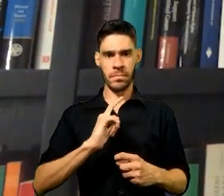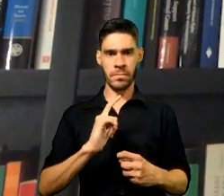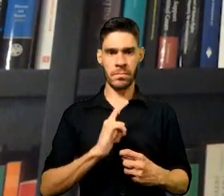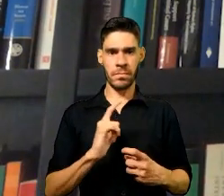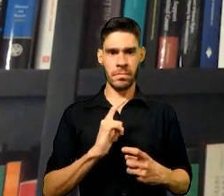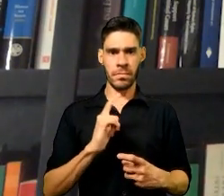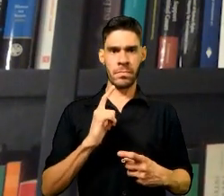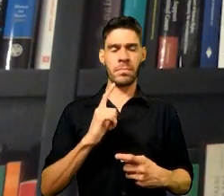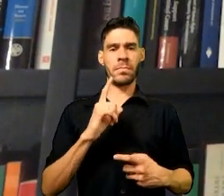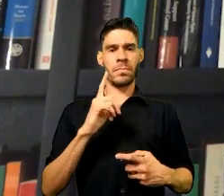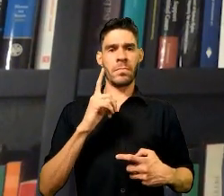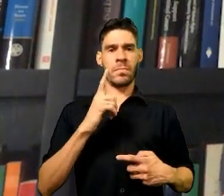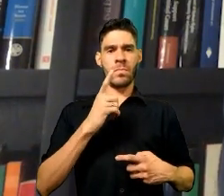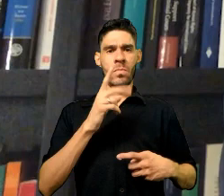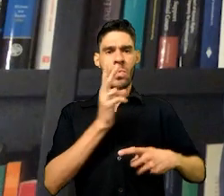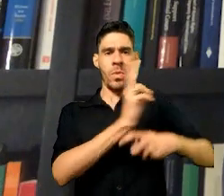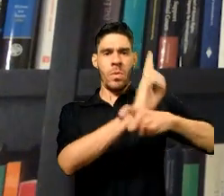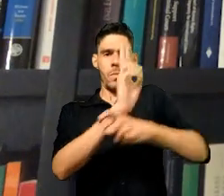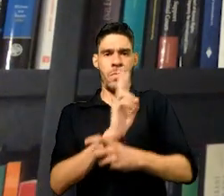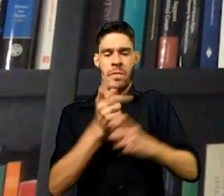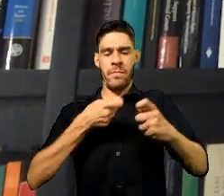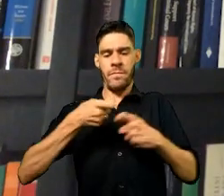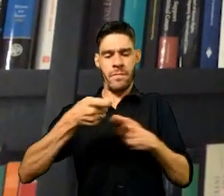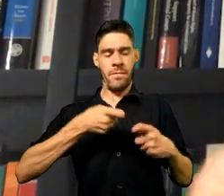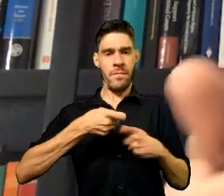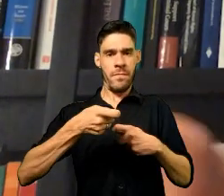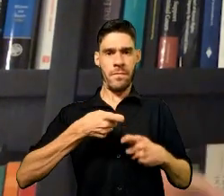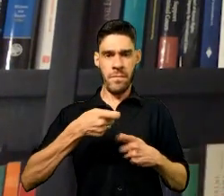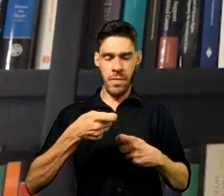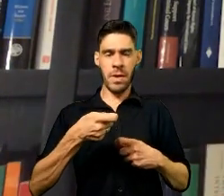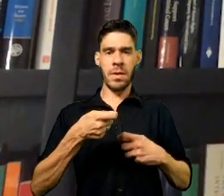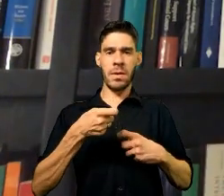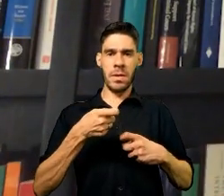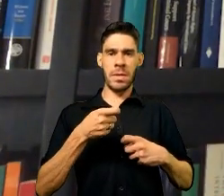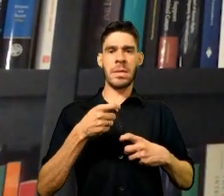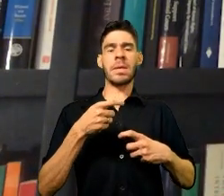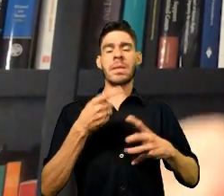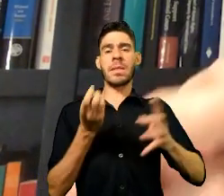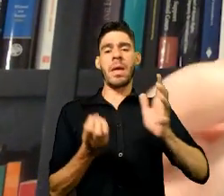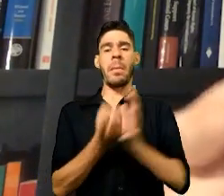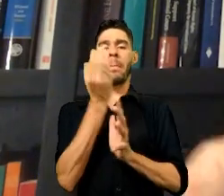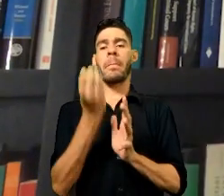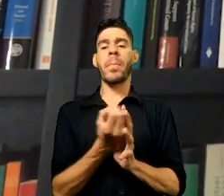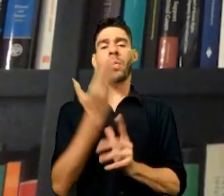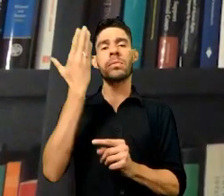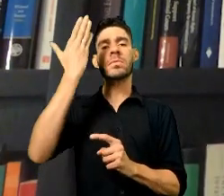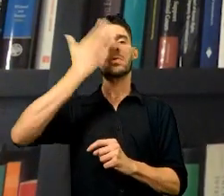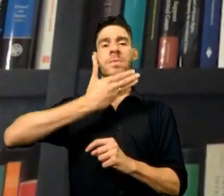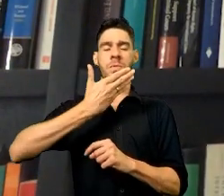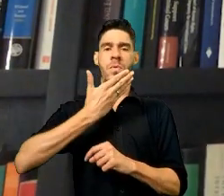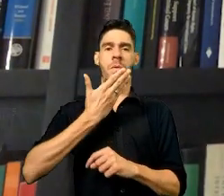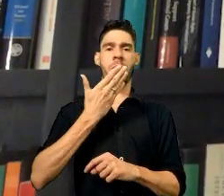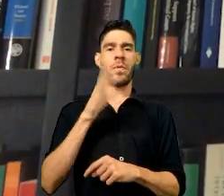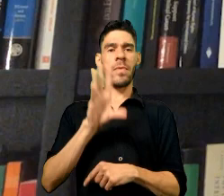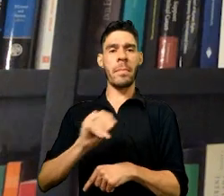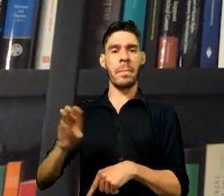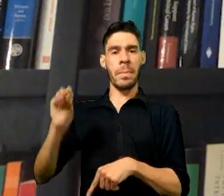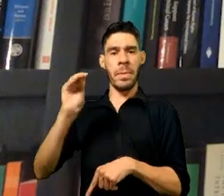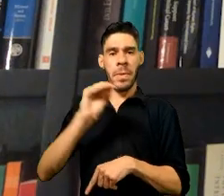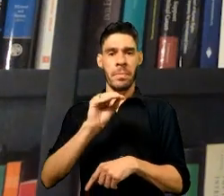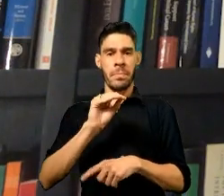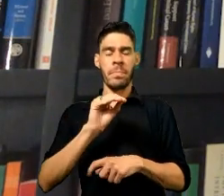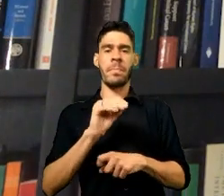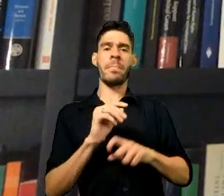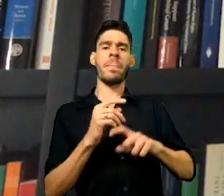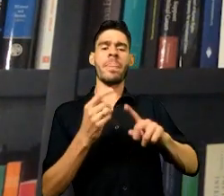importante que haja uma fiscalização e um controle quando da produção da